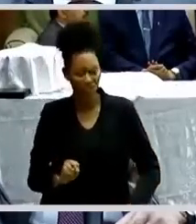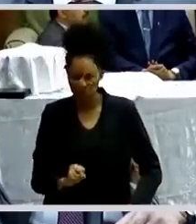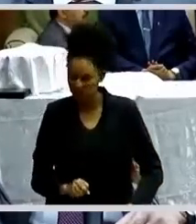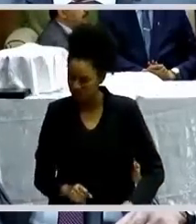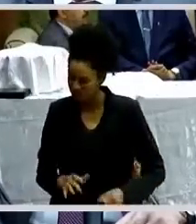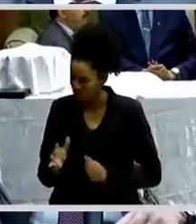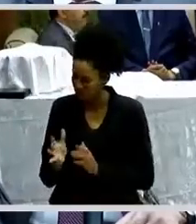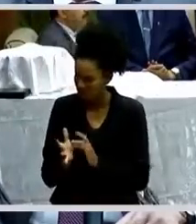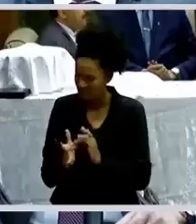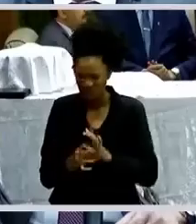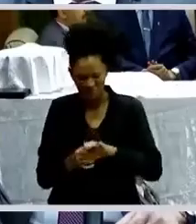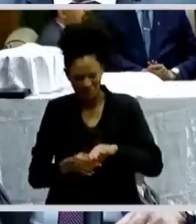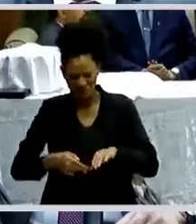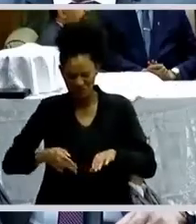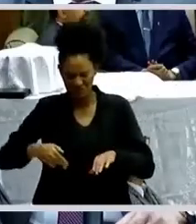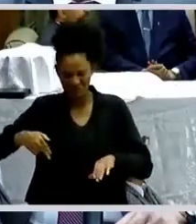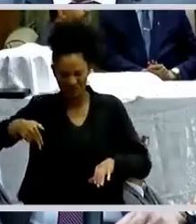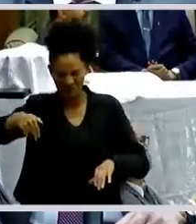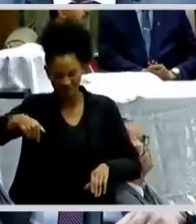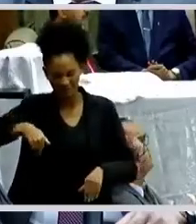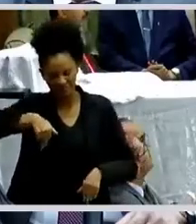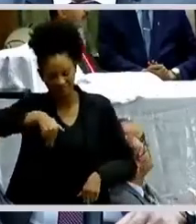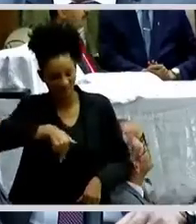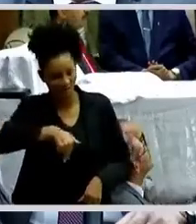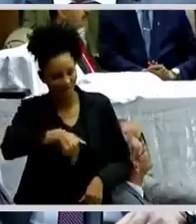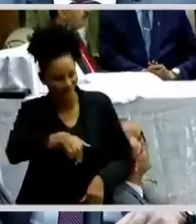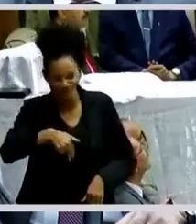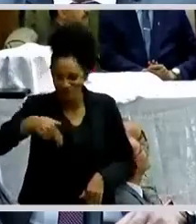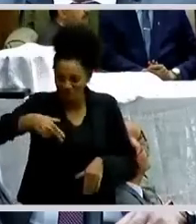Jesus ressuscitado colocou o pé na estrada de novo.